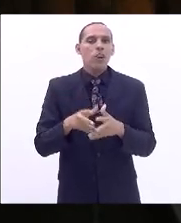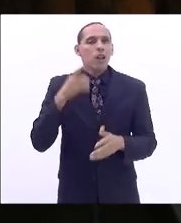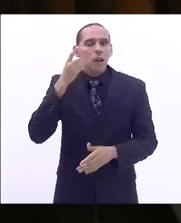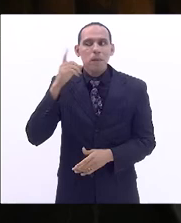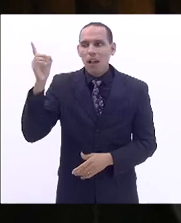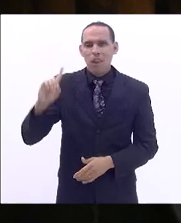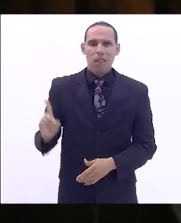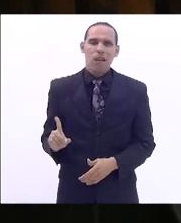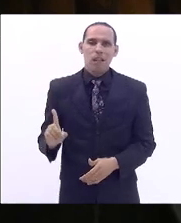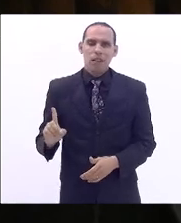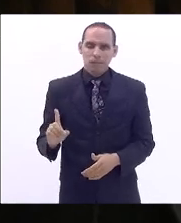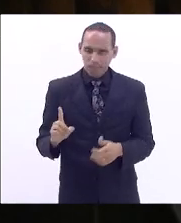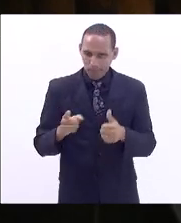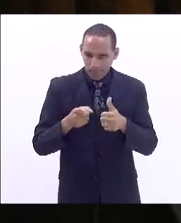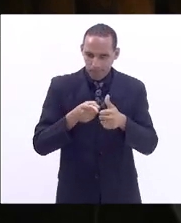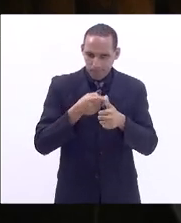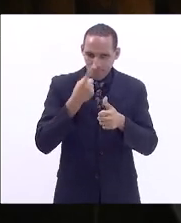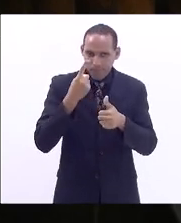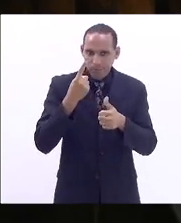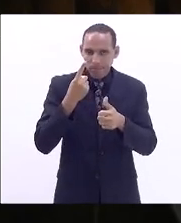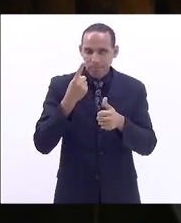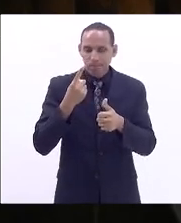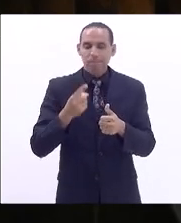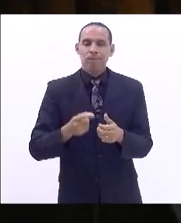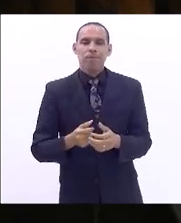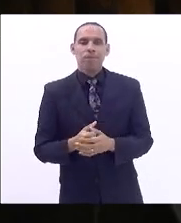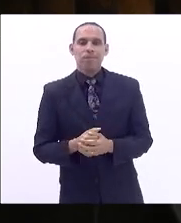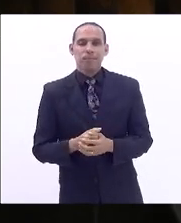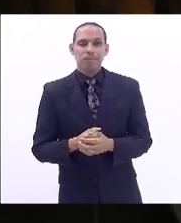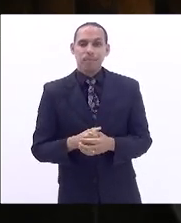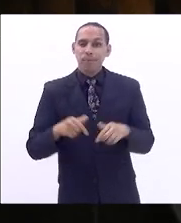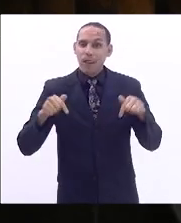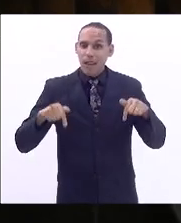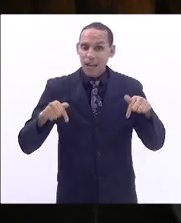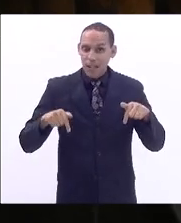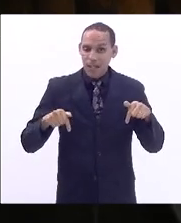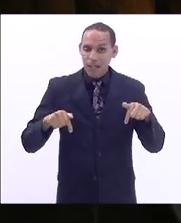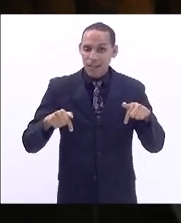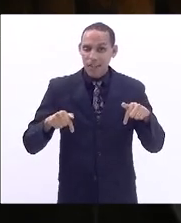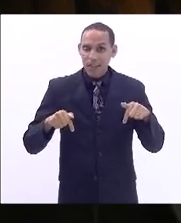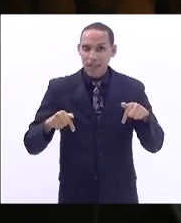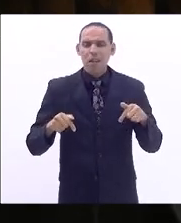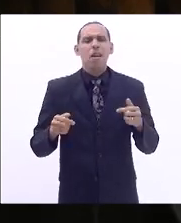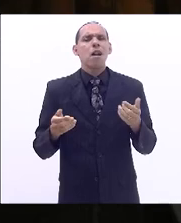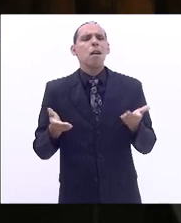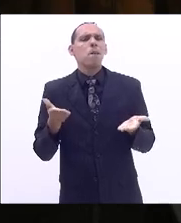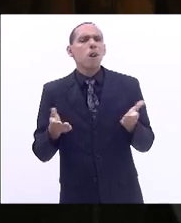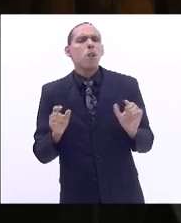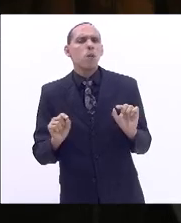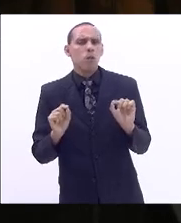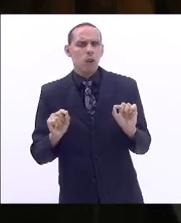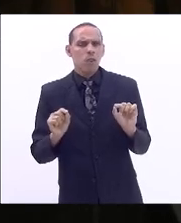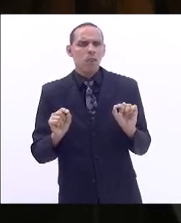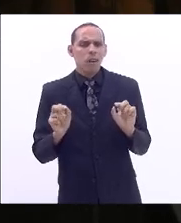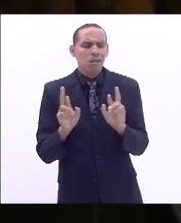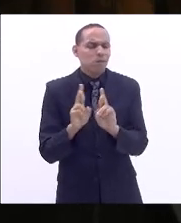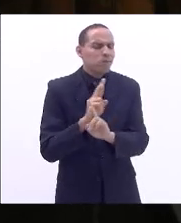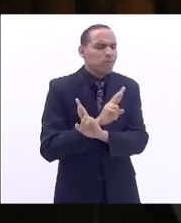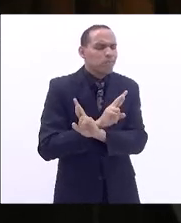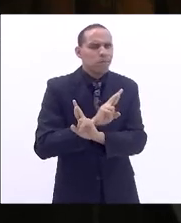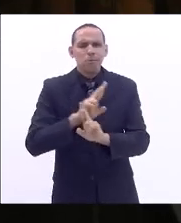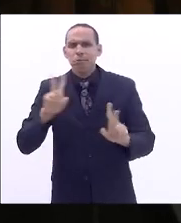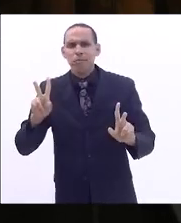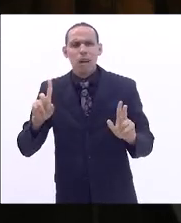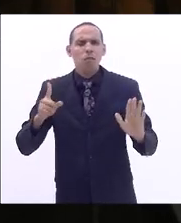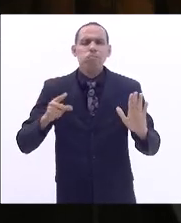em primeiro lugar que fique aqui só pesadas todas as Profundas diferenças